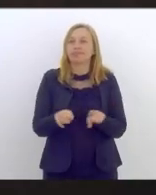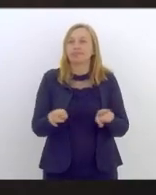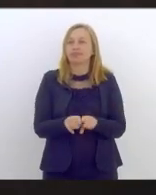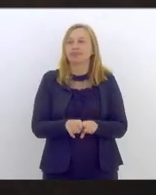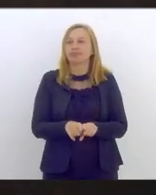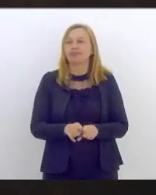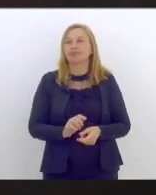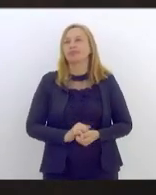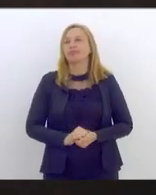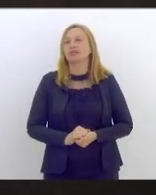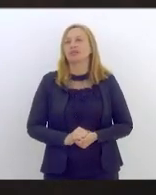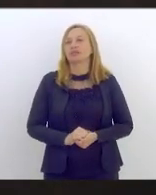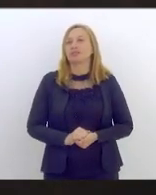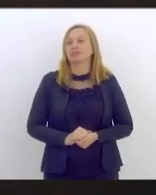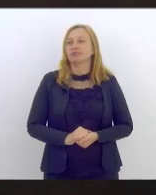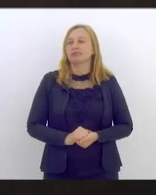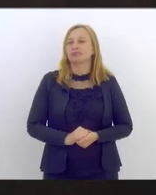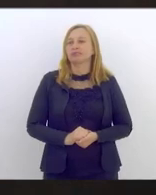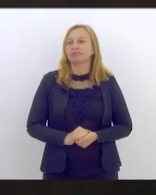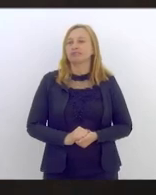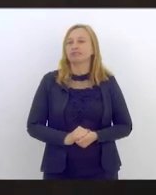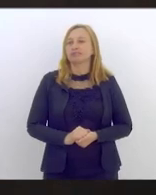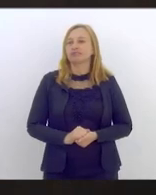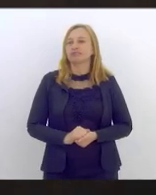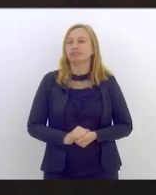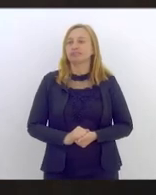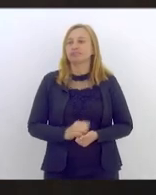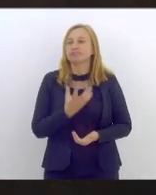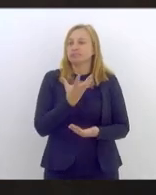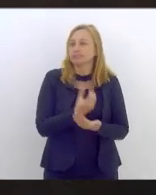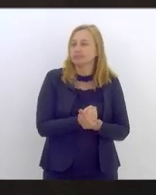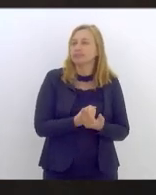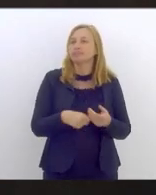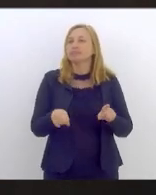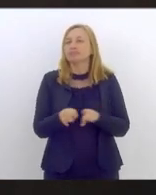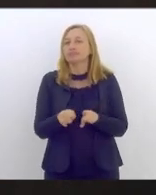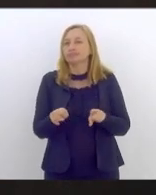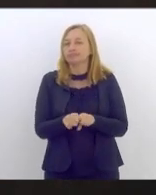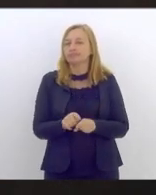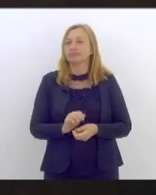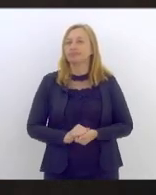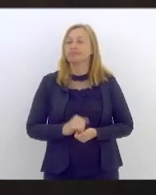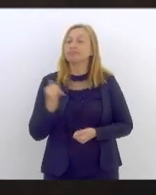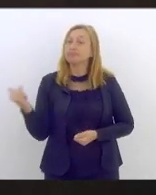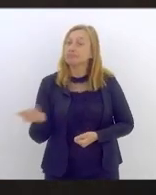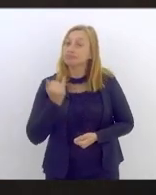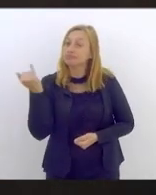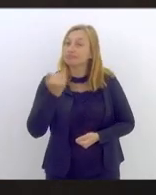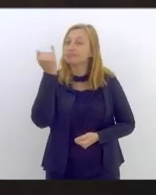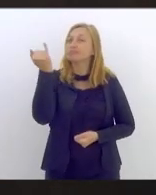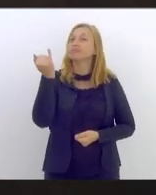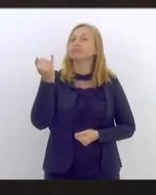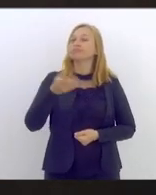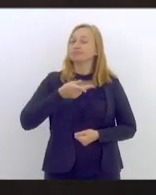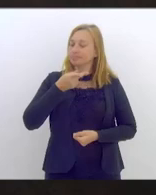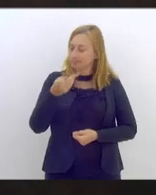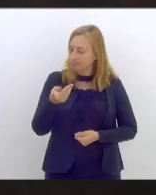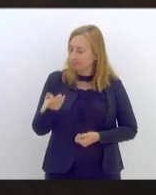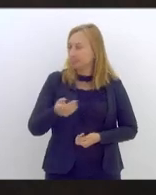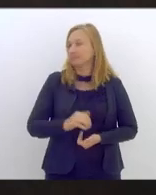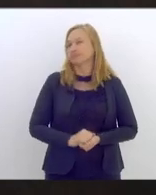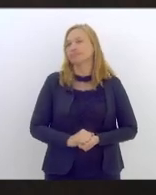e aí faço aqui o registro importante de ser feito e